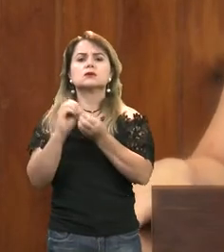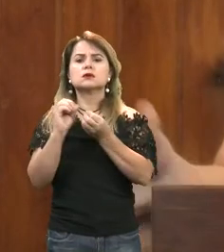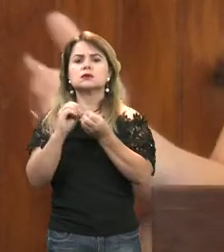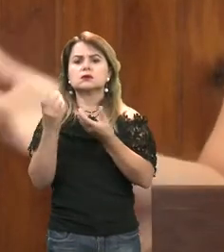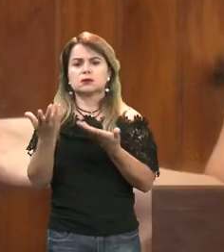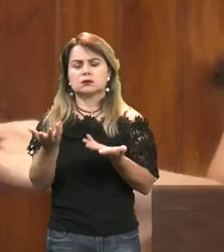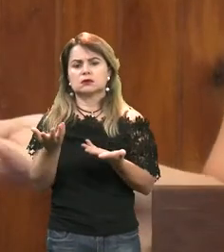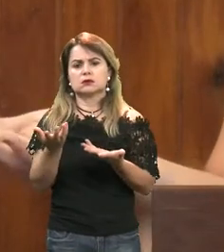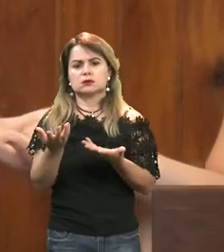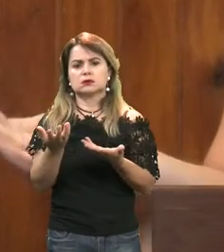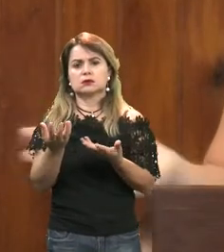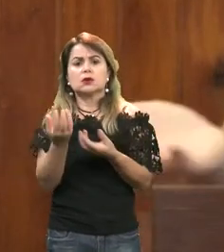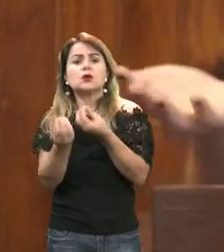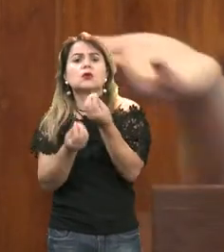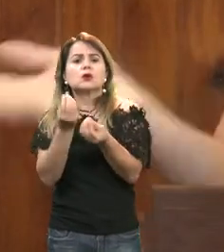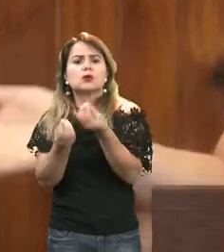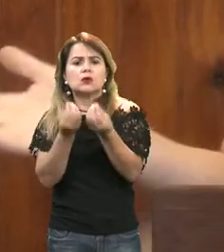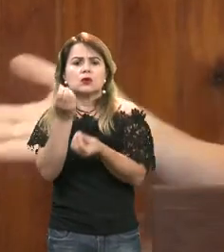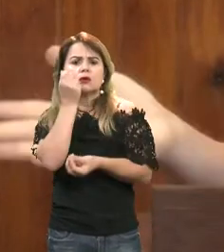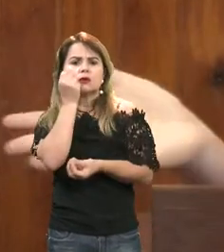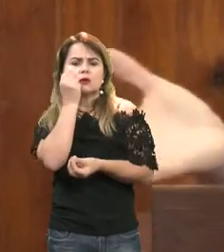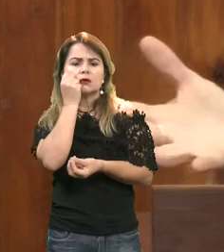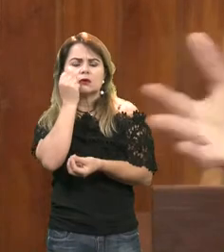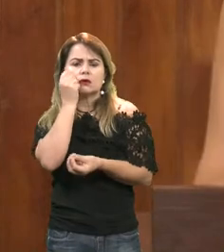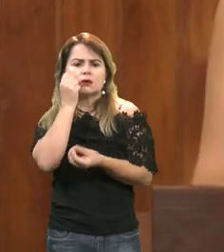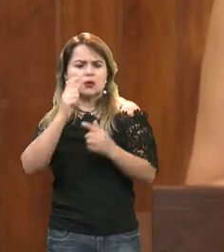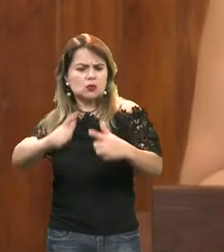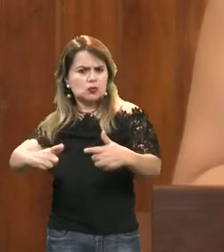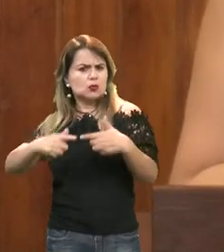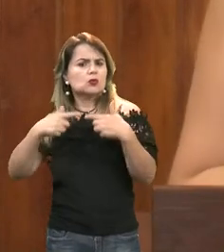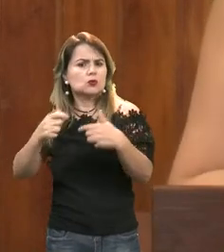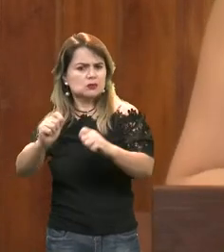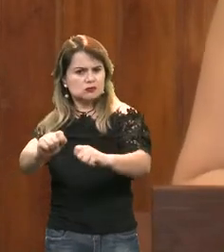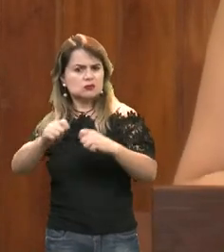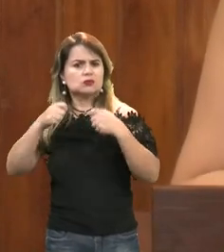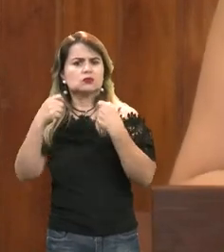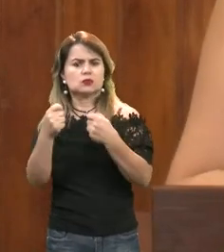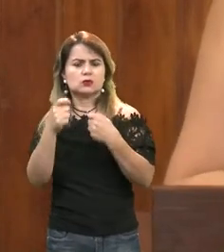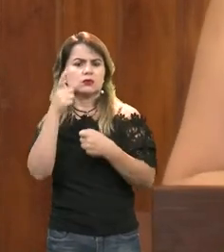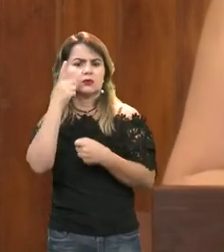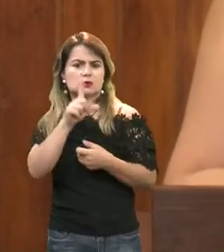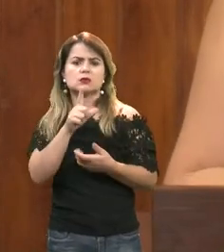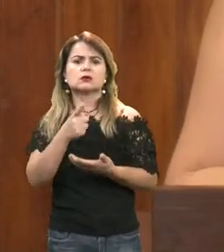O que essas mães, o tanto que essas mães lutaram, como conseguiram?